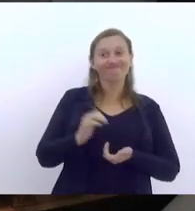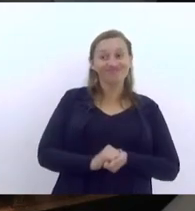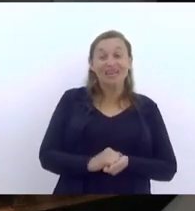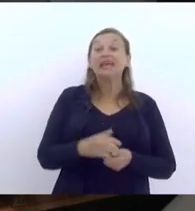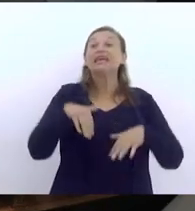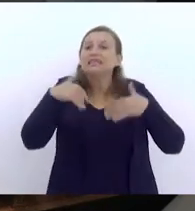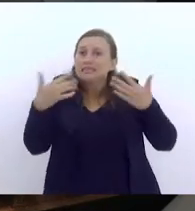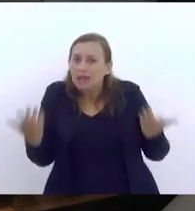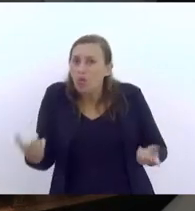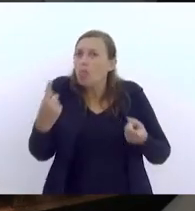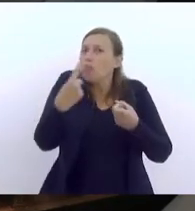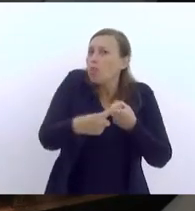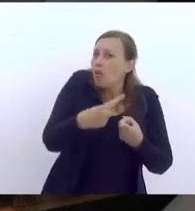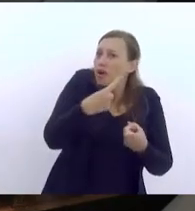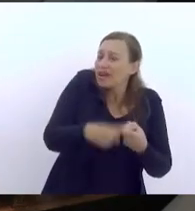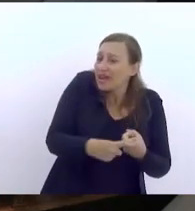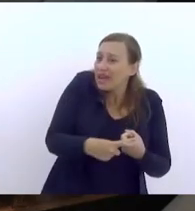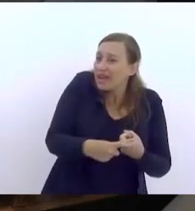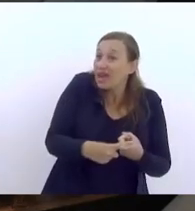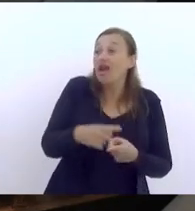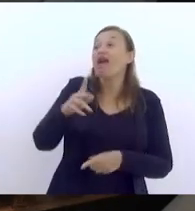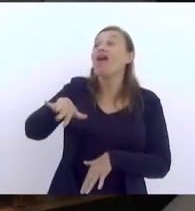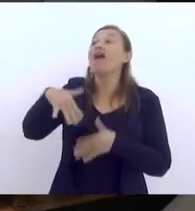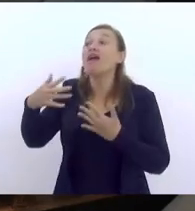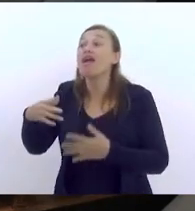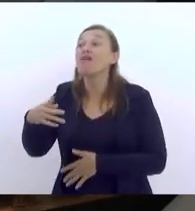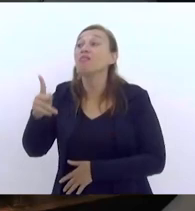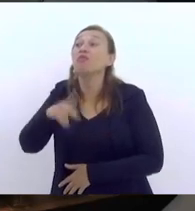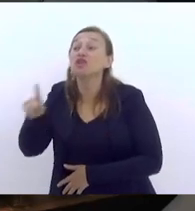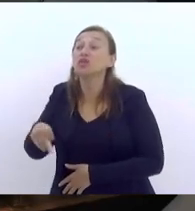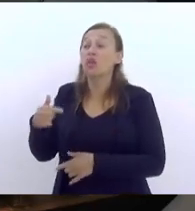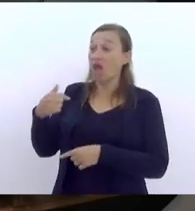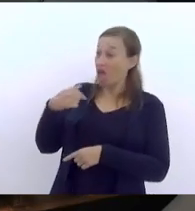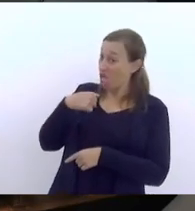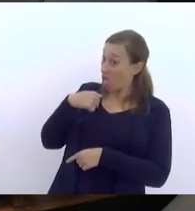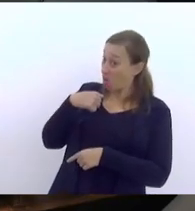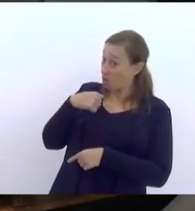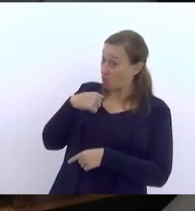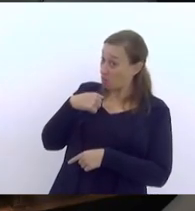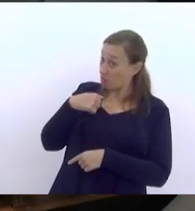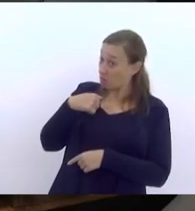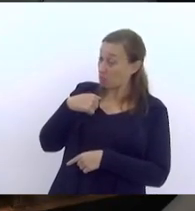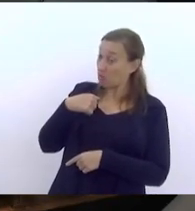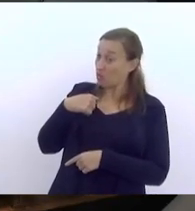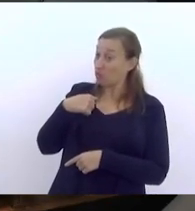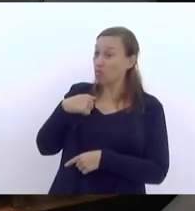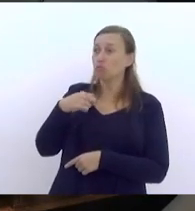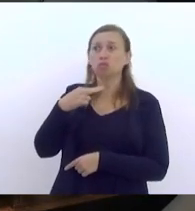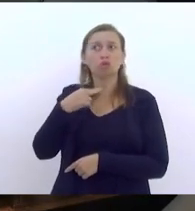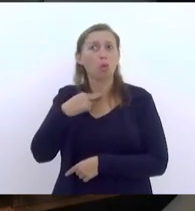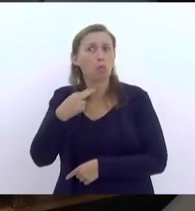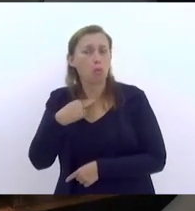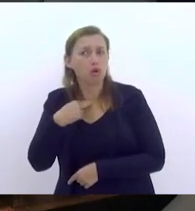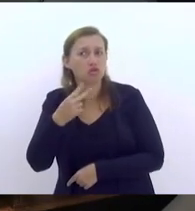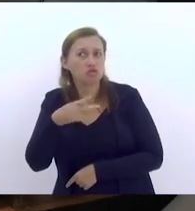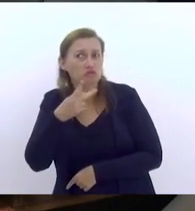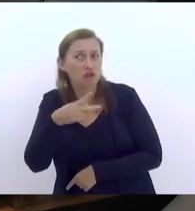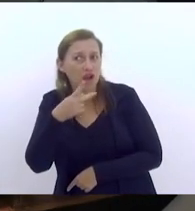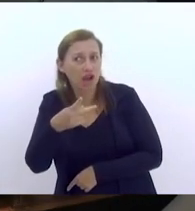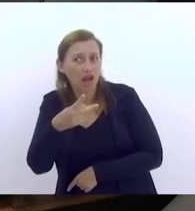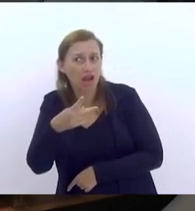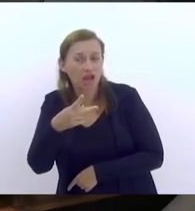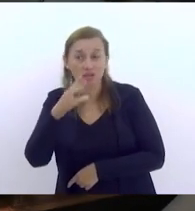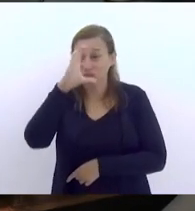Então, porque eu. Hein, professor? Então, porque eu não posso. Então, porque eu não posso me manifestar a partir